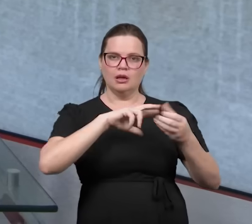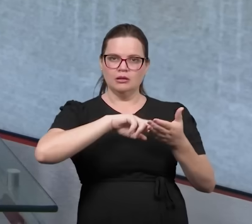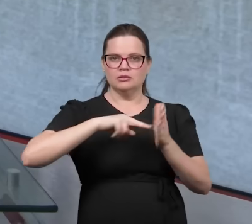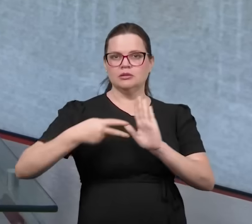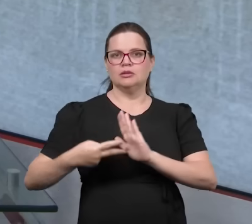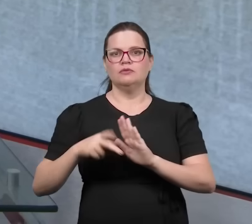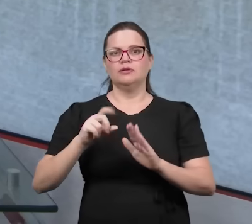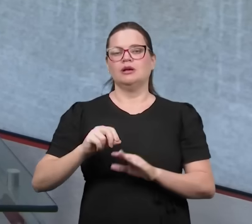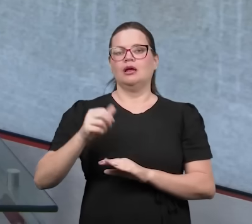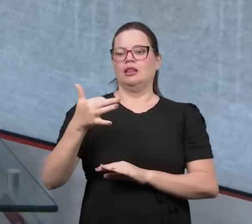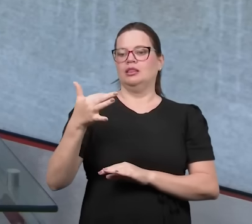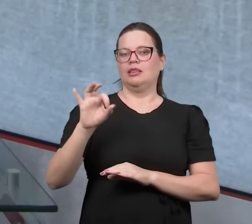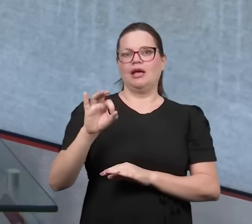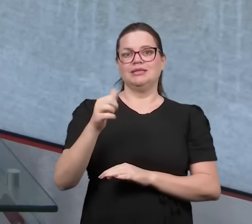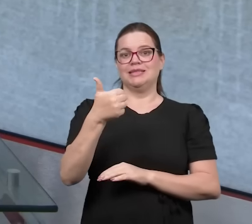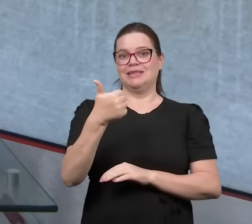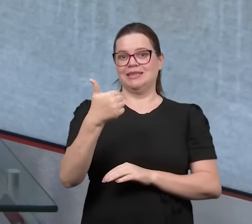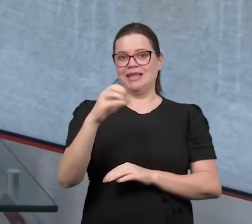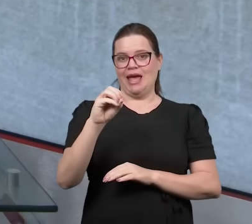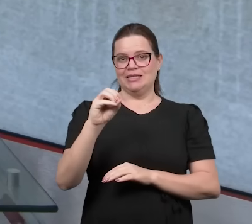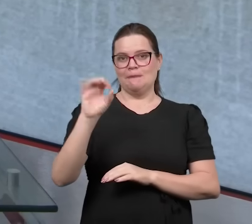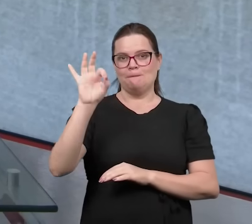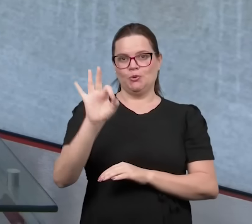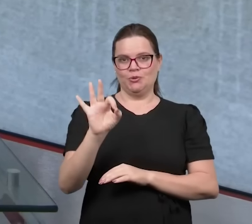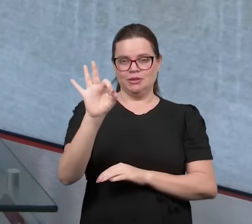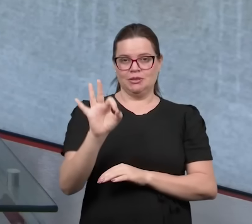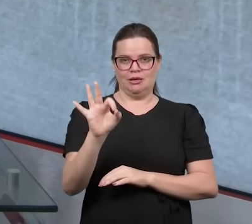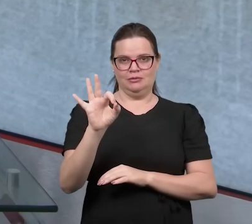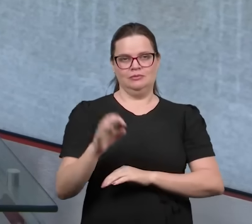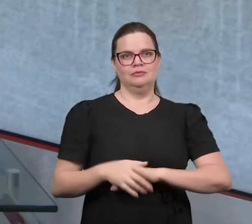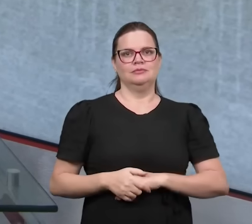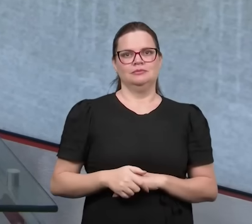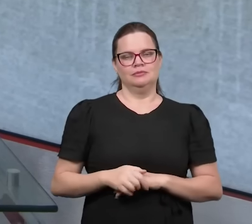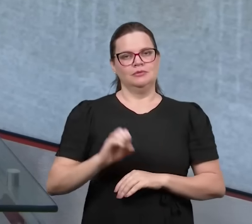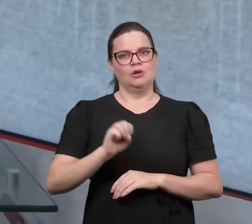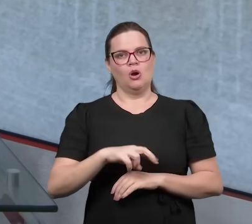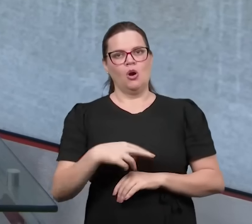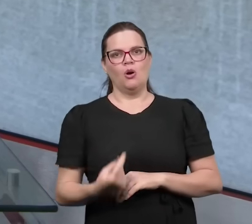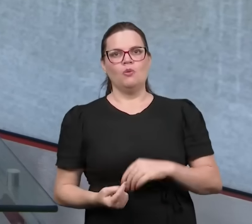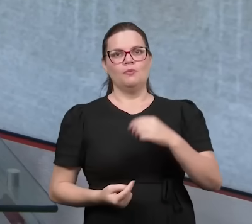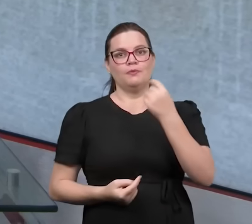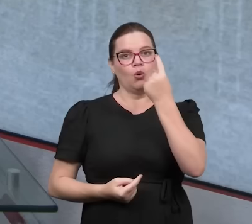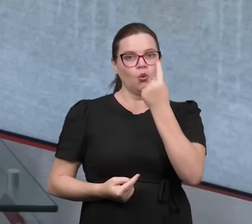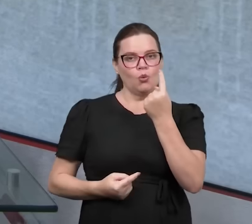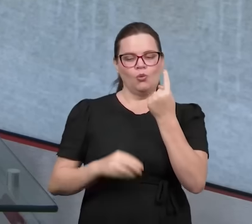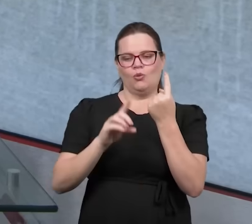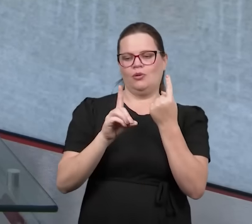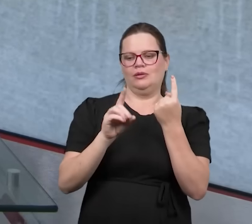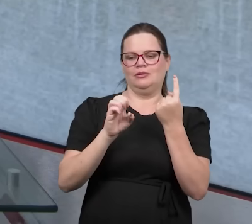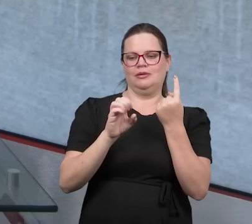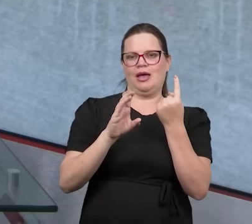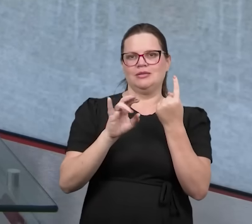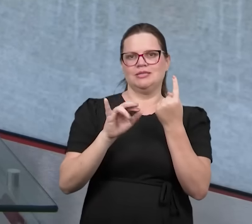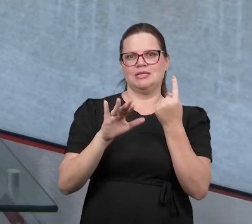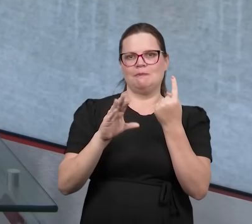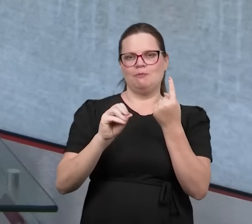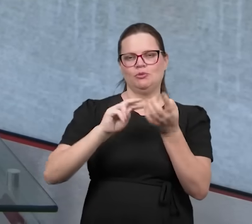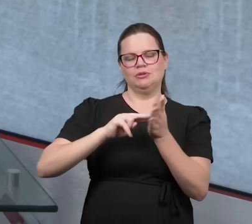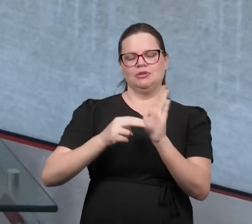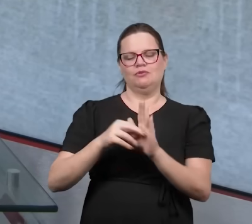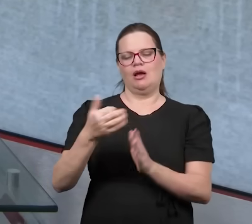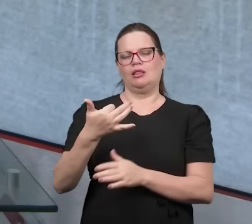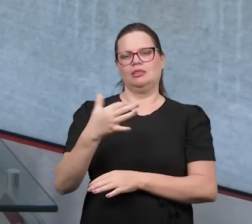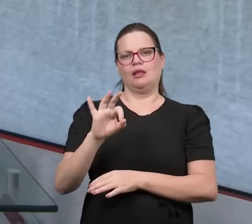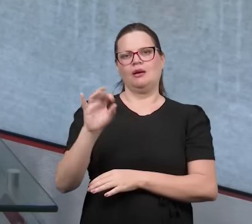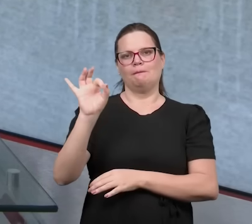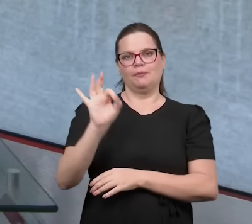dízimo significa 10%, ou seja, 1/10. E a prática de entrega de